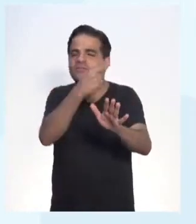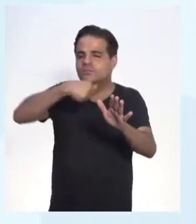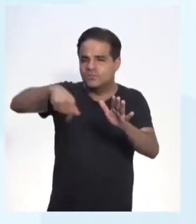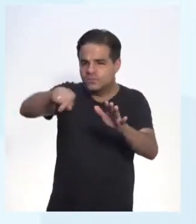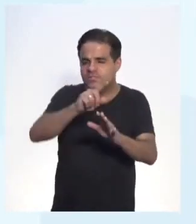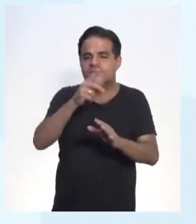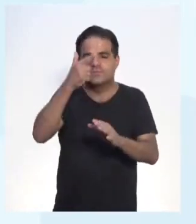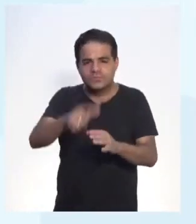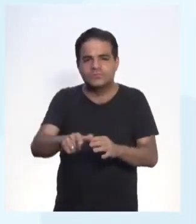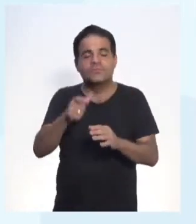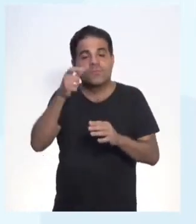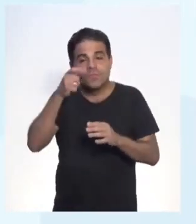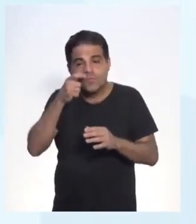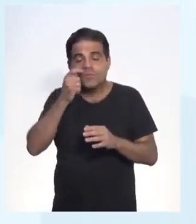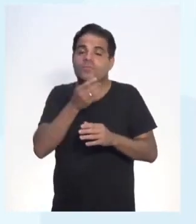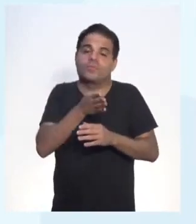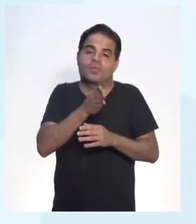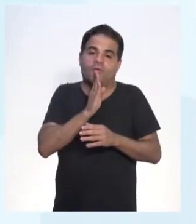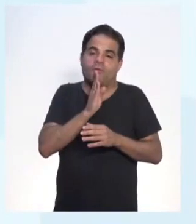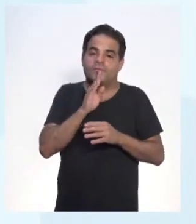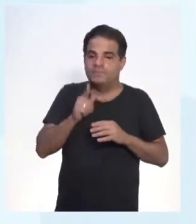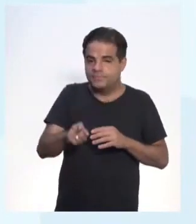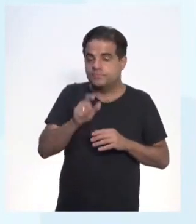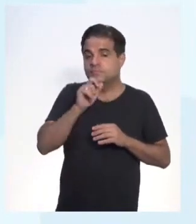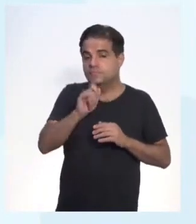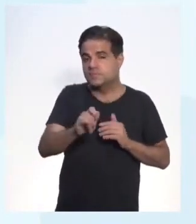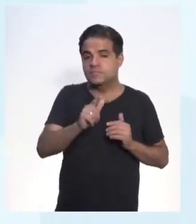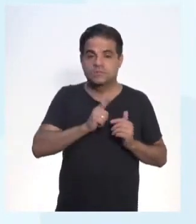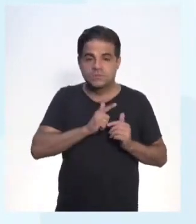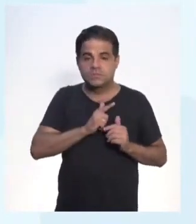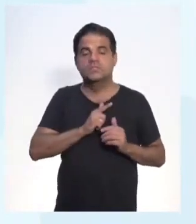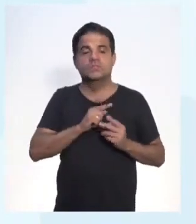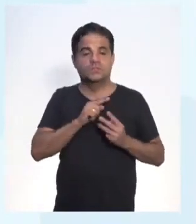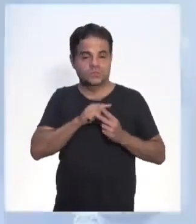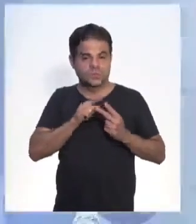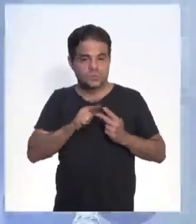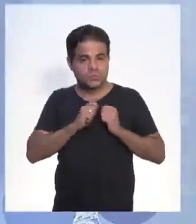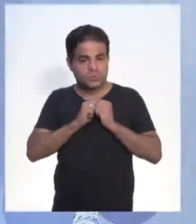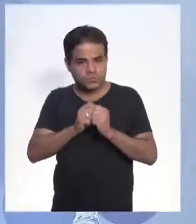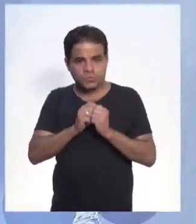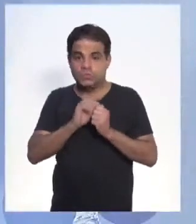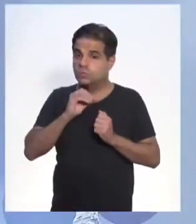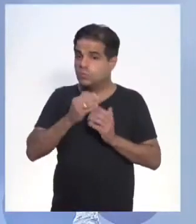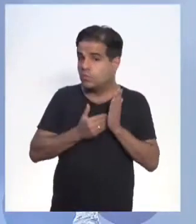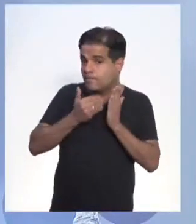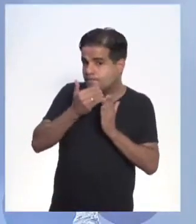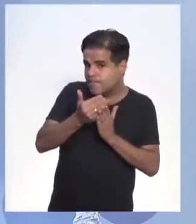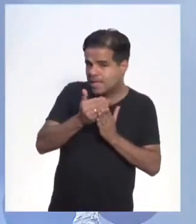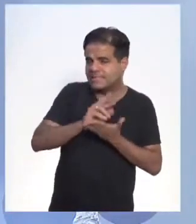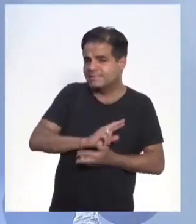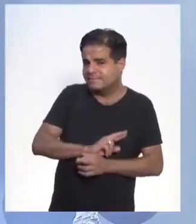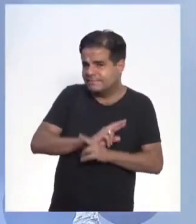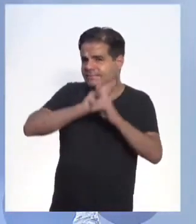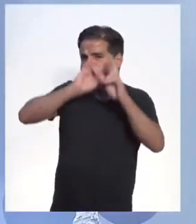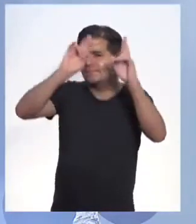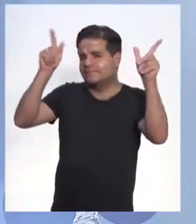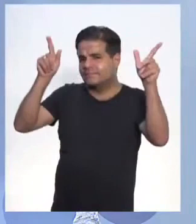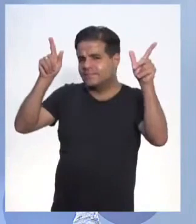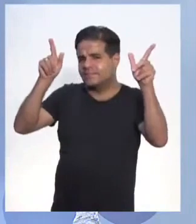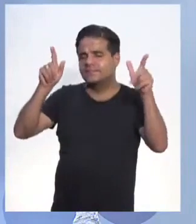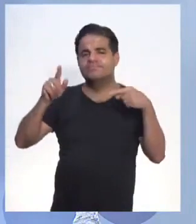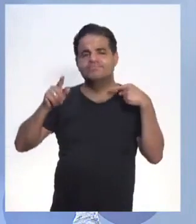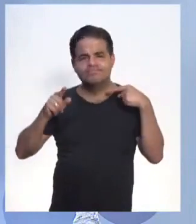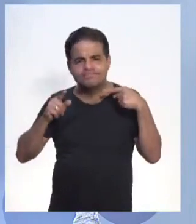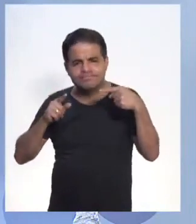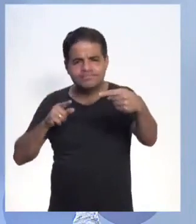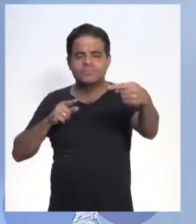vamos reforçar aqui o conhecimento. Então, se eu tenho dois conjuntos ou mais diferentes,